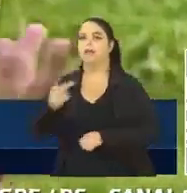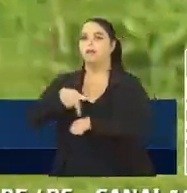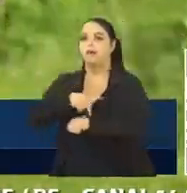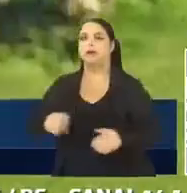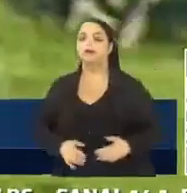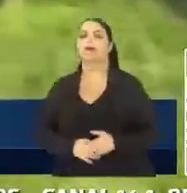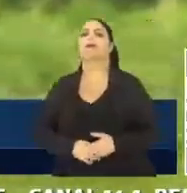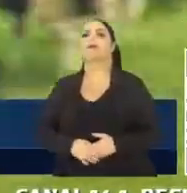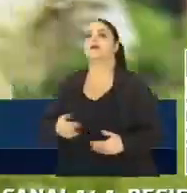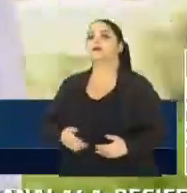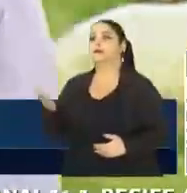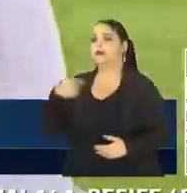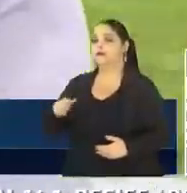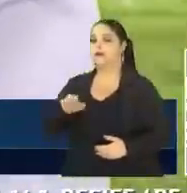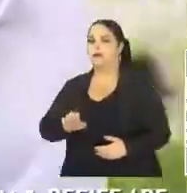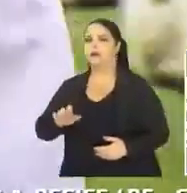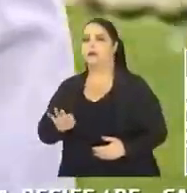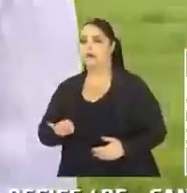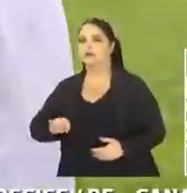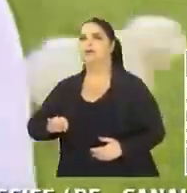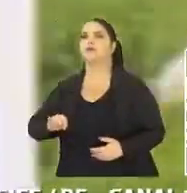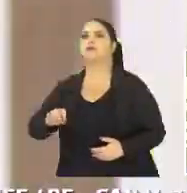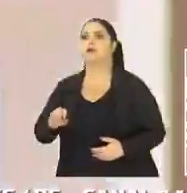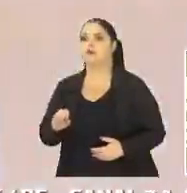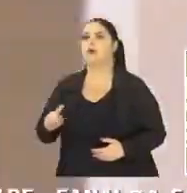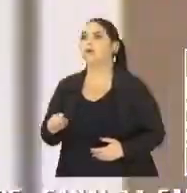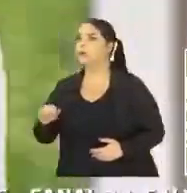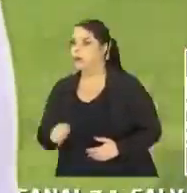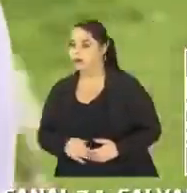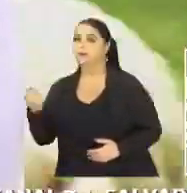E a Etiópia, na época, mandou 1 milhão na época.